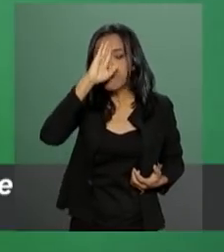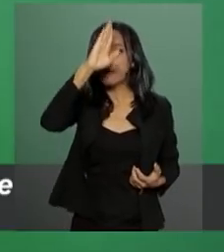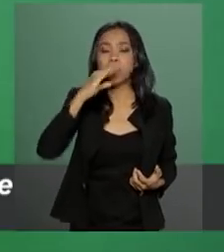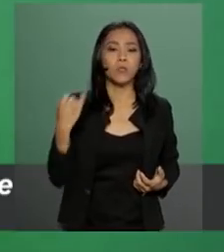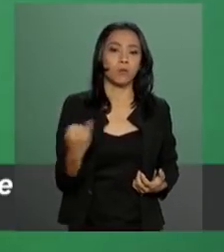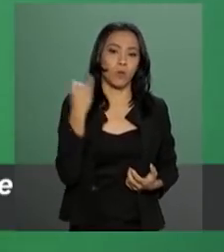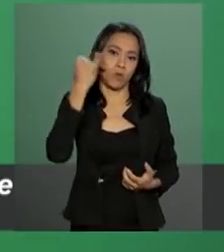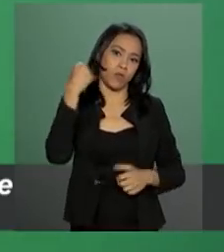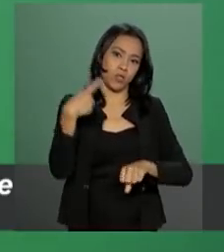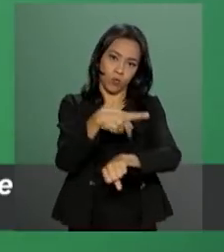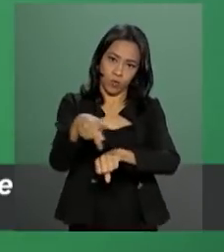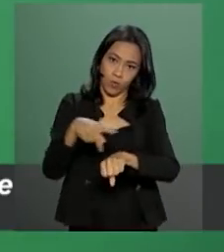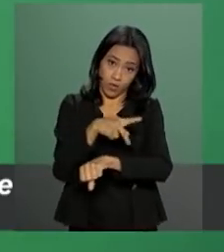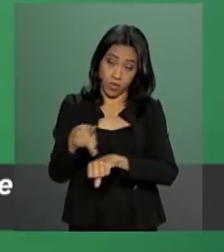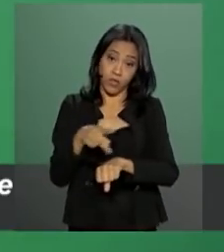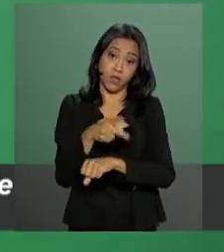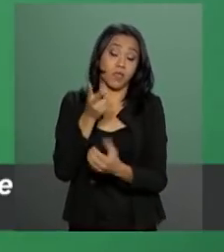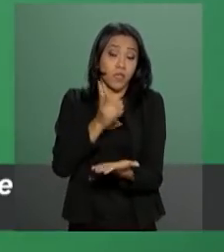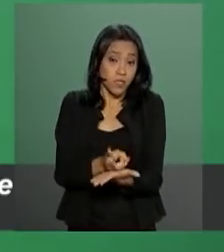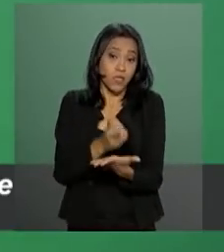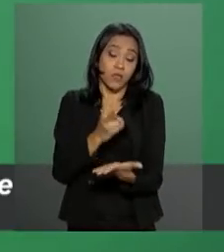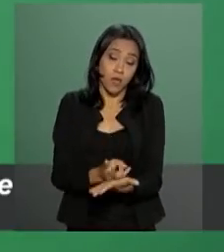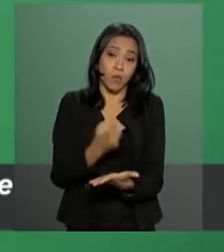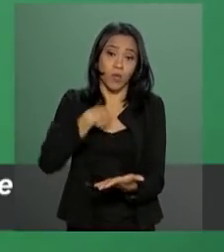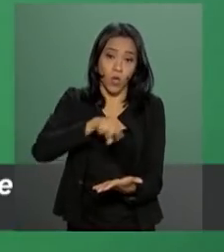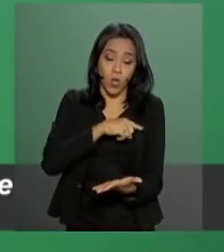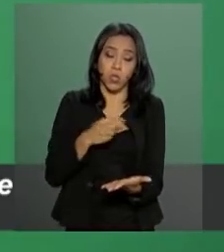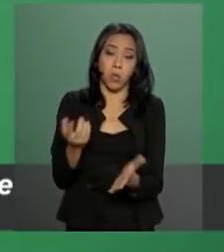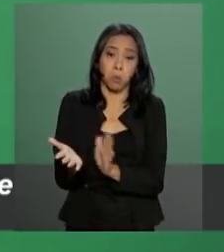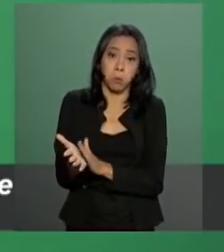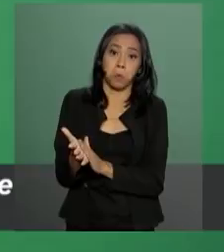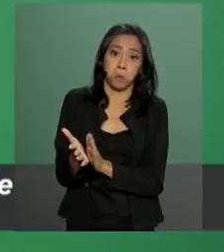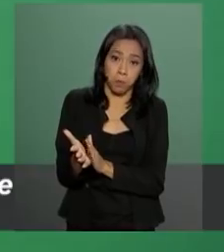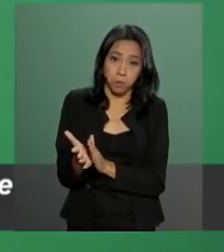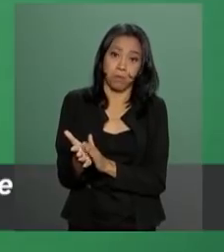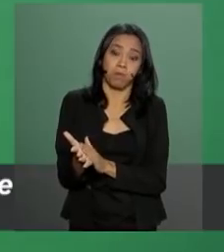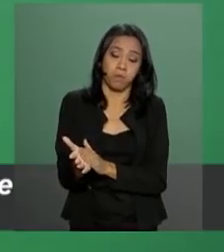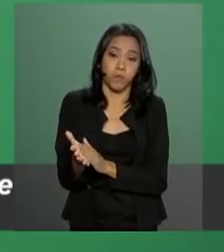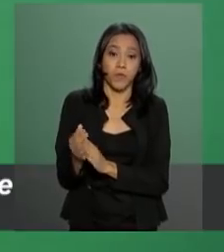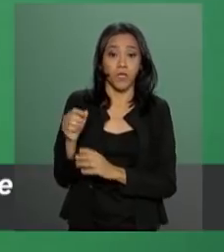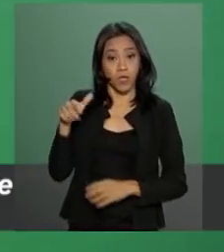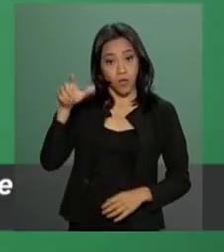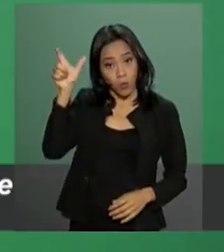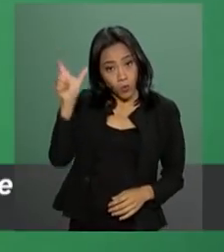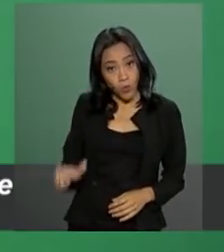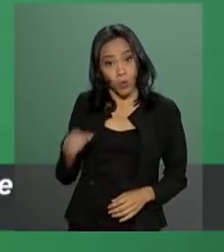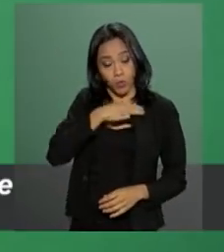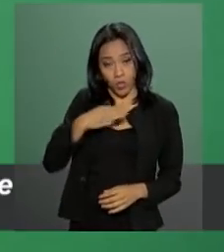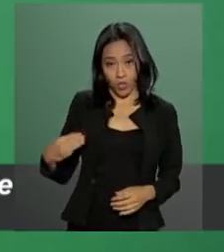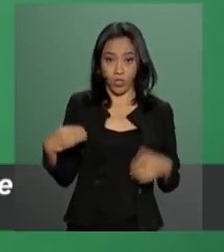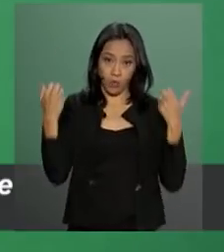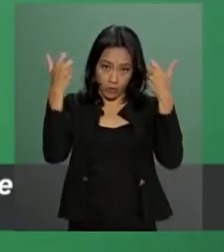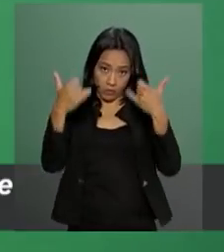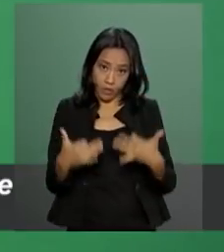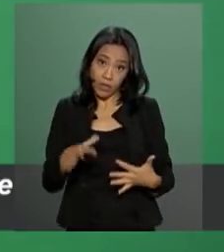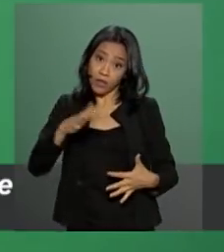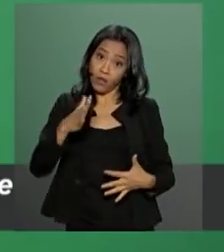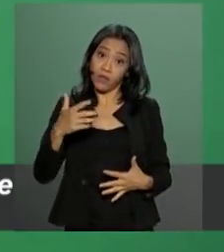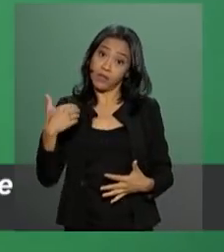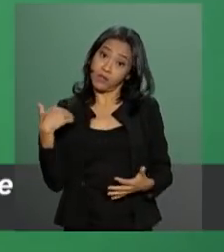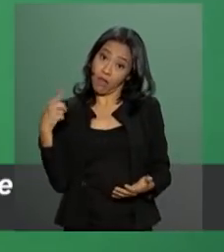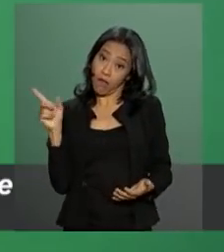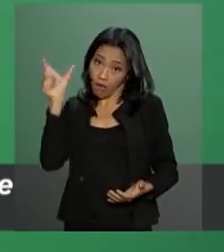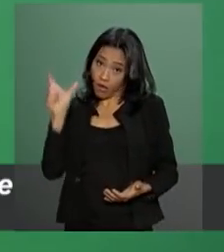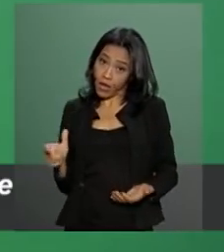que nós devemos a todo momento prestigiar e quando blairo diz olha que talvez seja a última vez eu espero que não